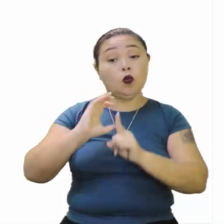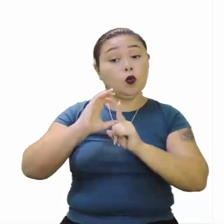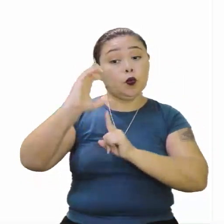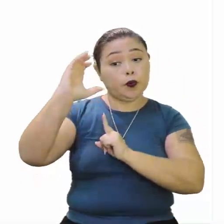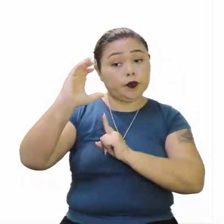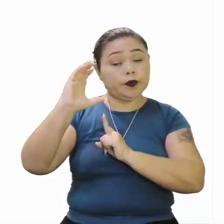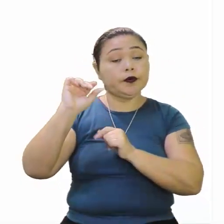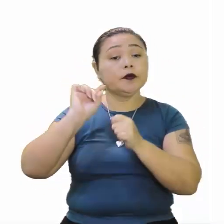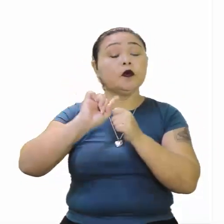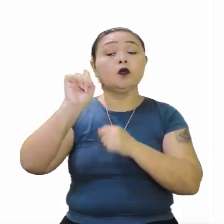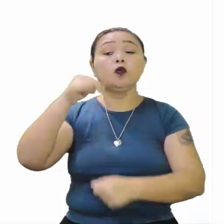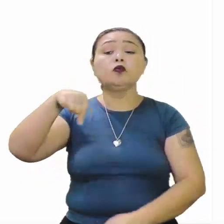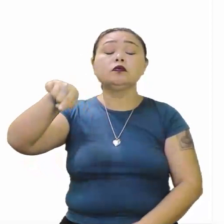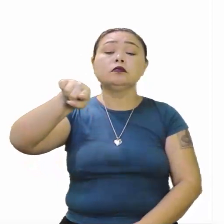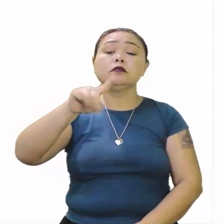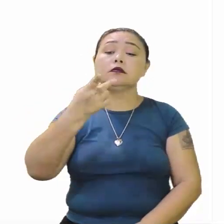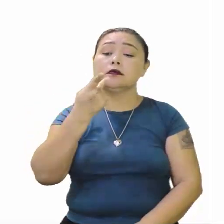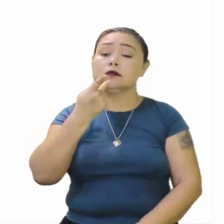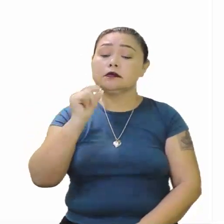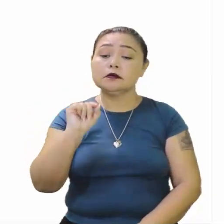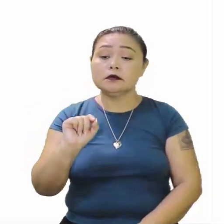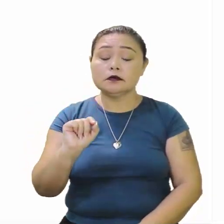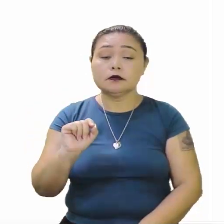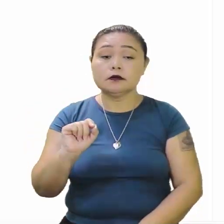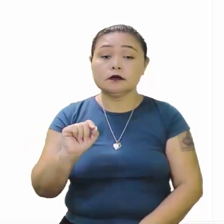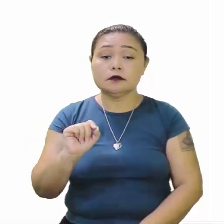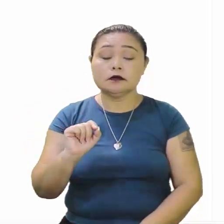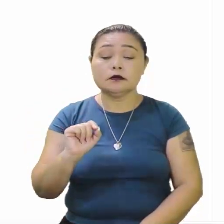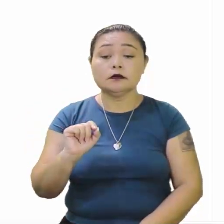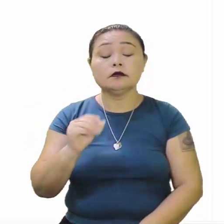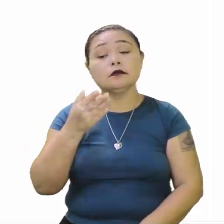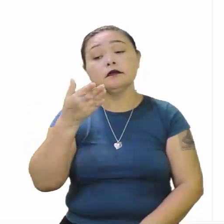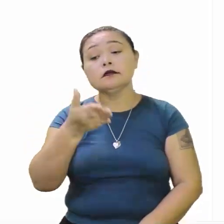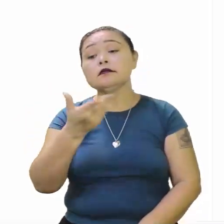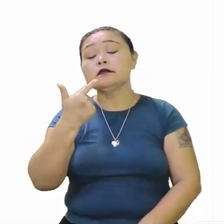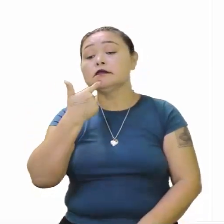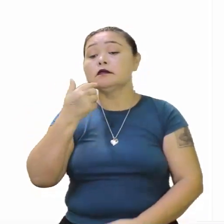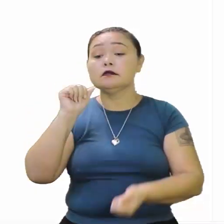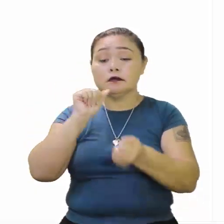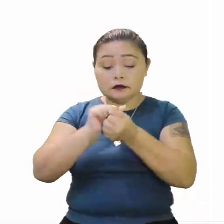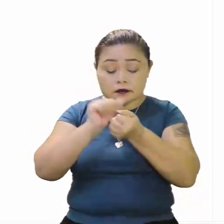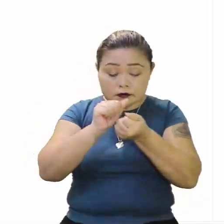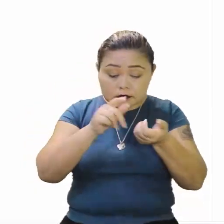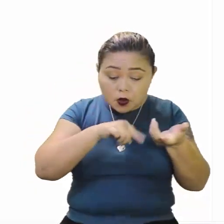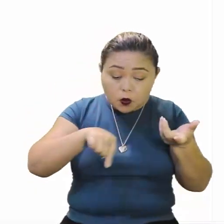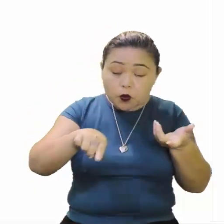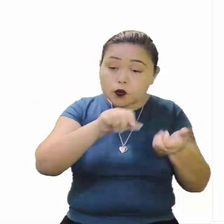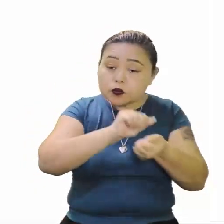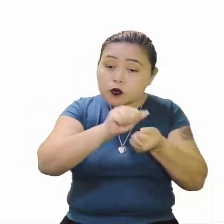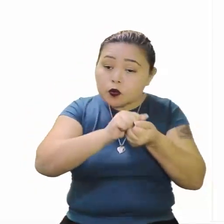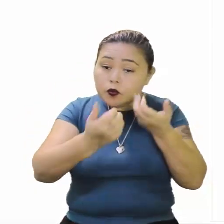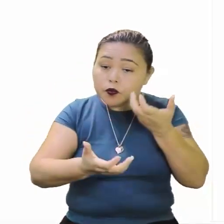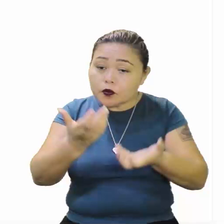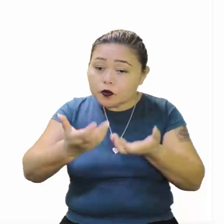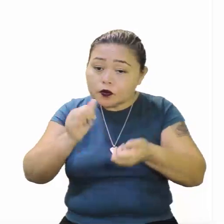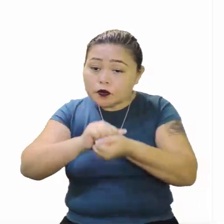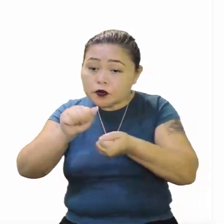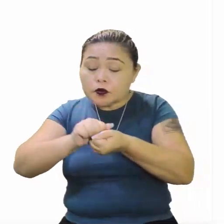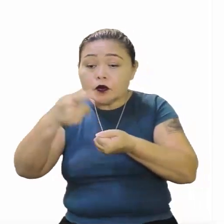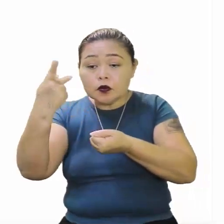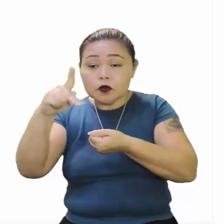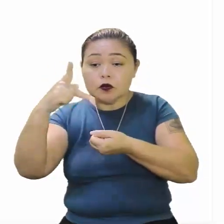Agora, o que você pode afirmar sobre o carvão que você está usando na